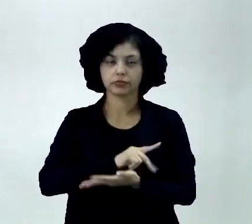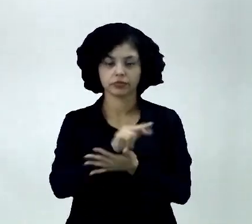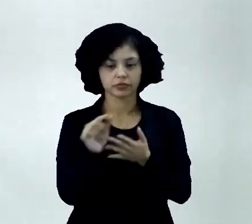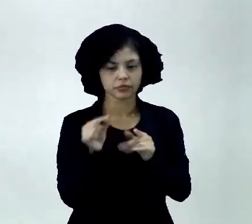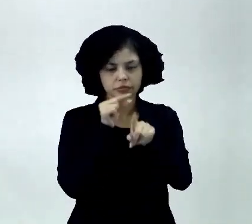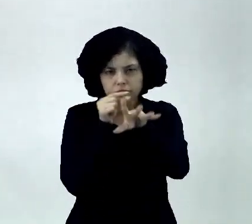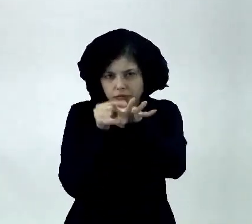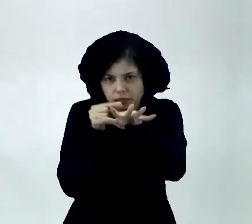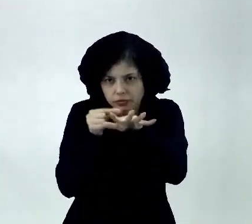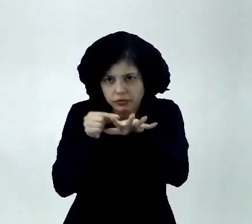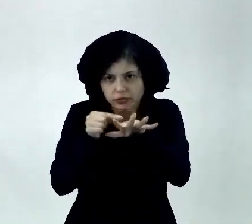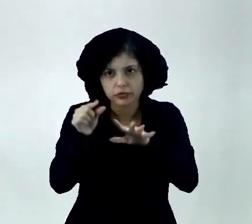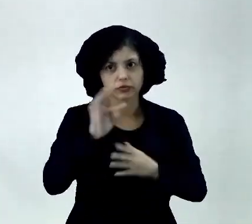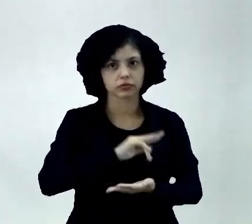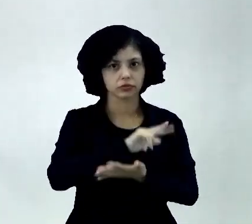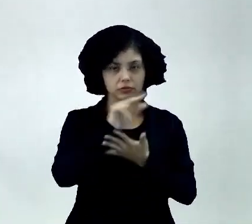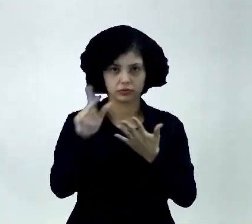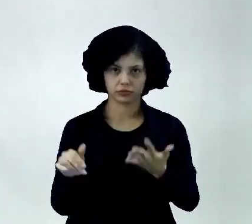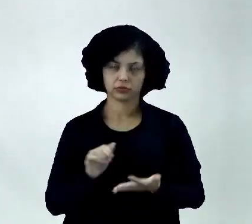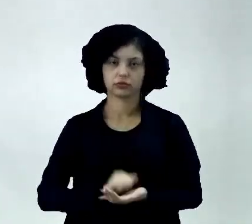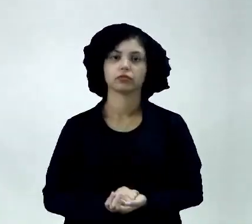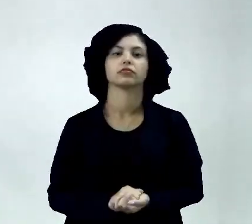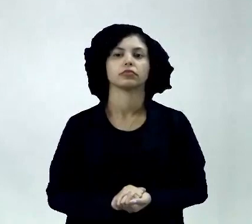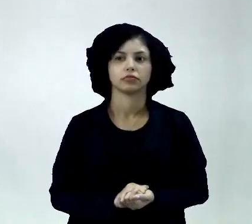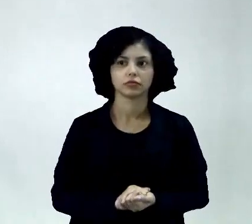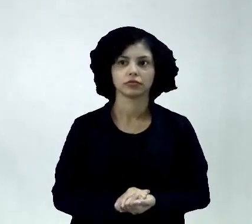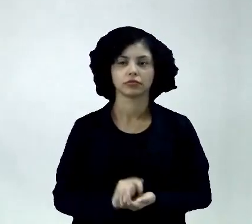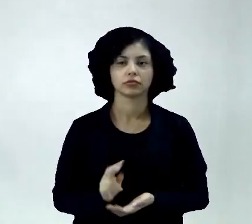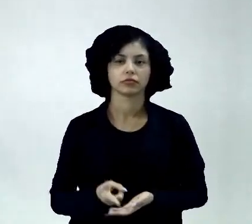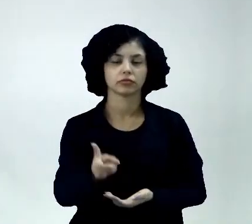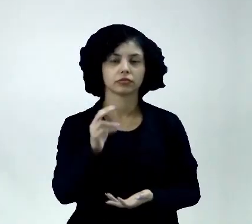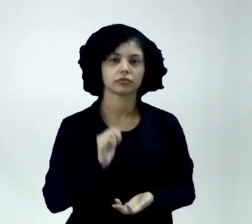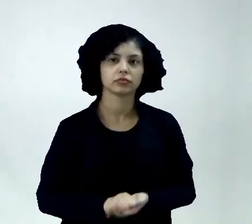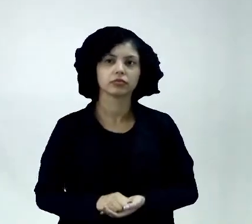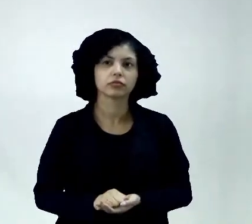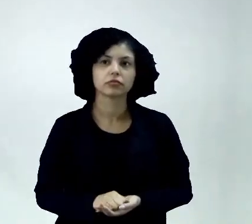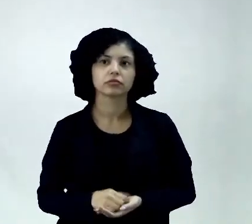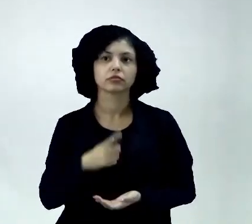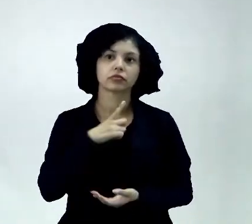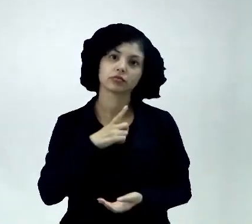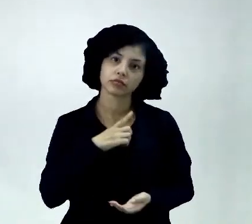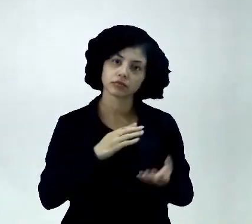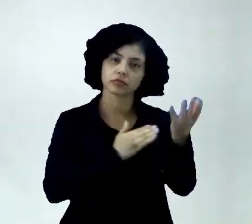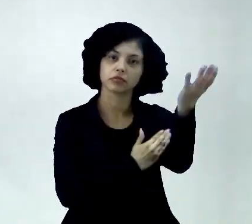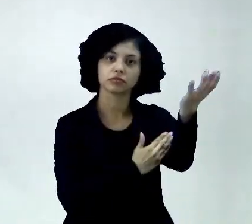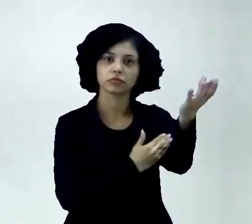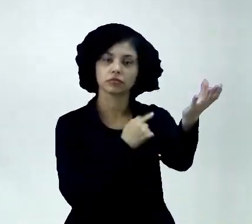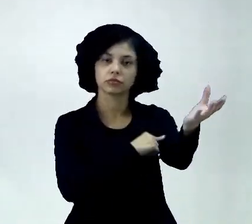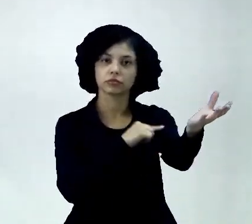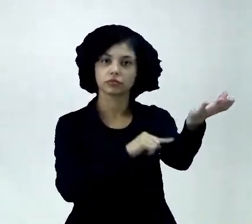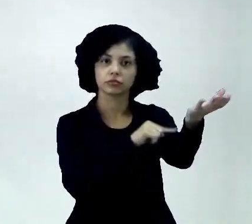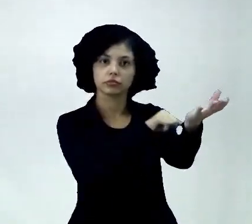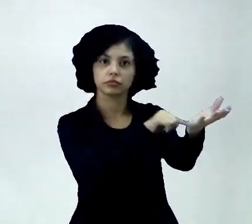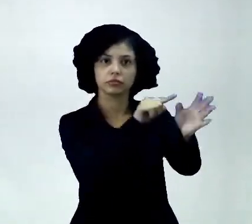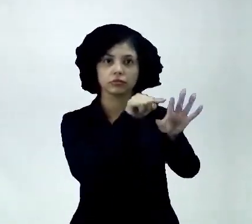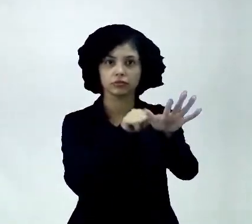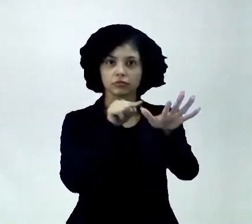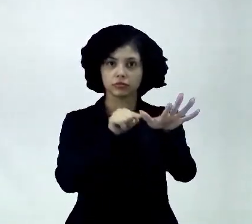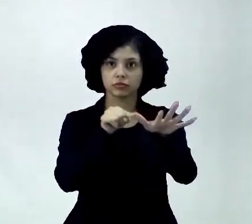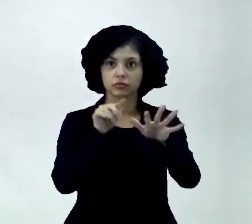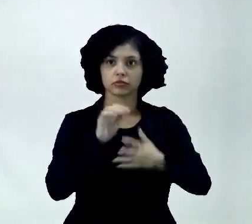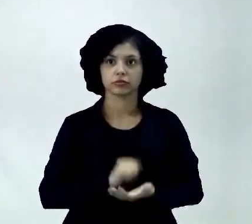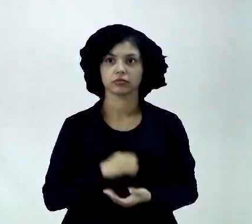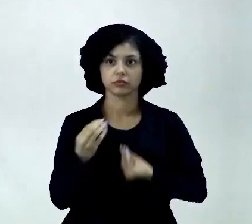diversos ossinhos, taço, metatarso, carpos, metacarpos e assim vai. Assim como temos no braço o úmero, rádio e